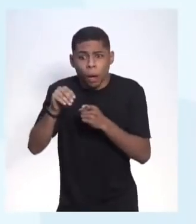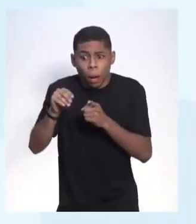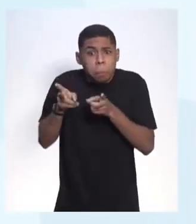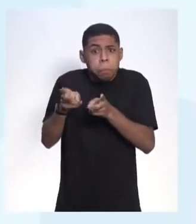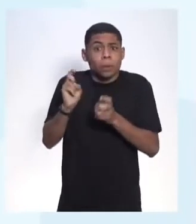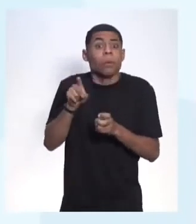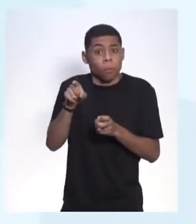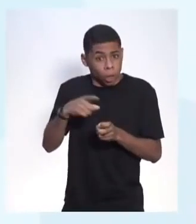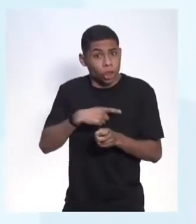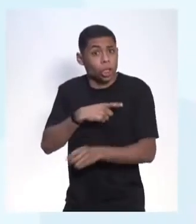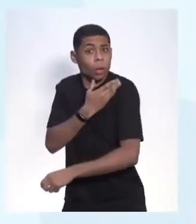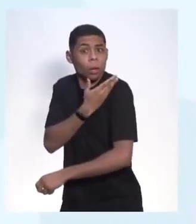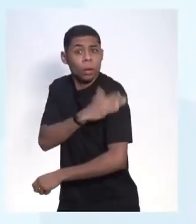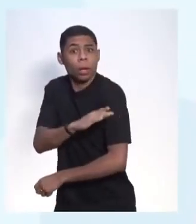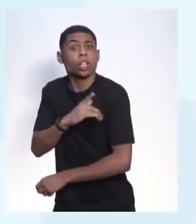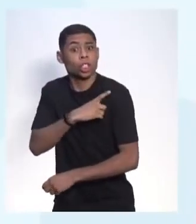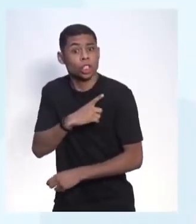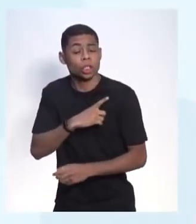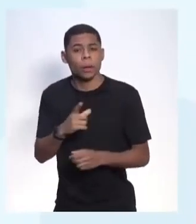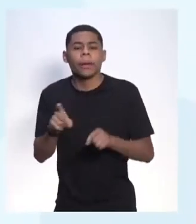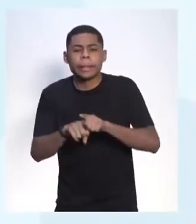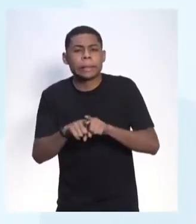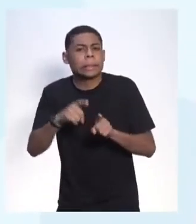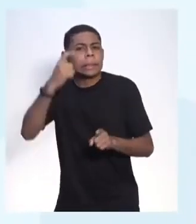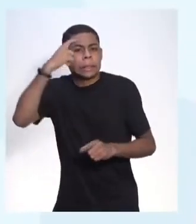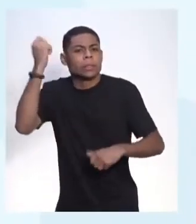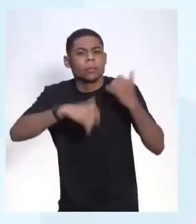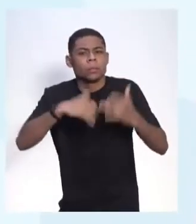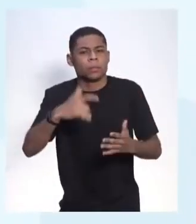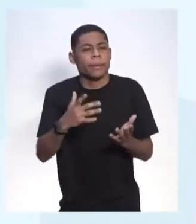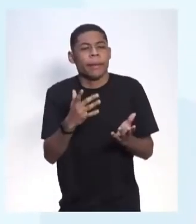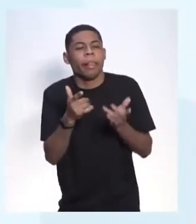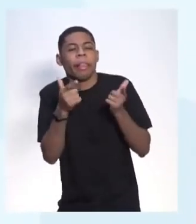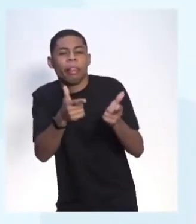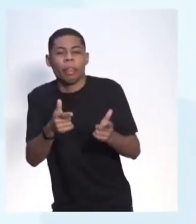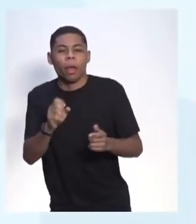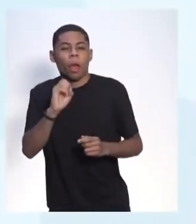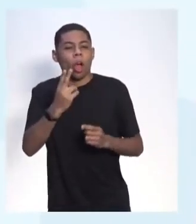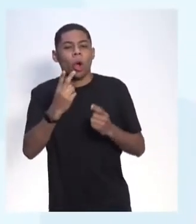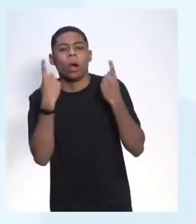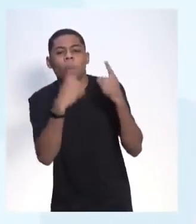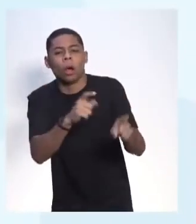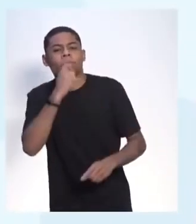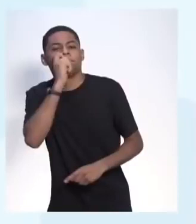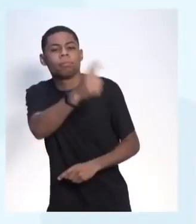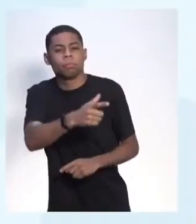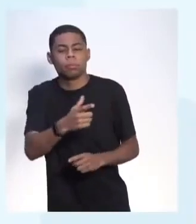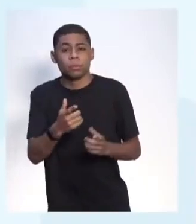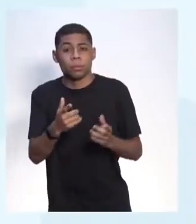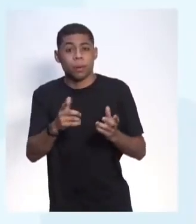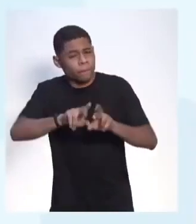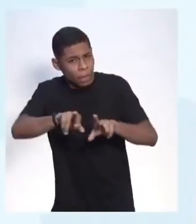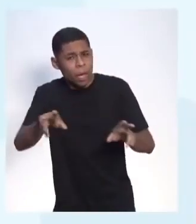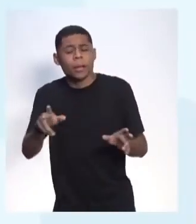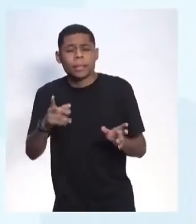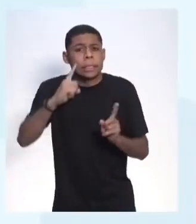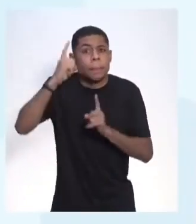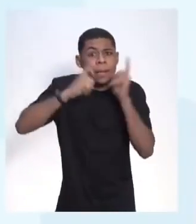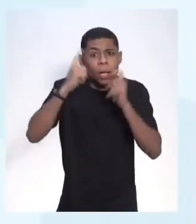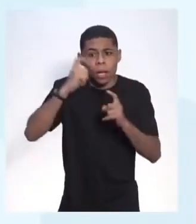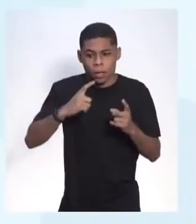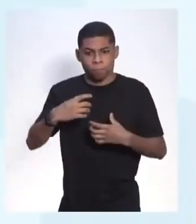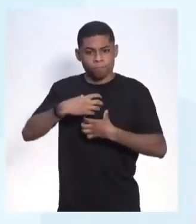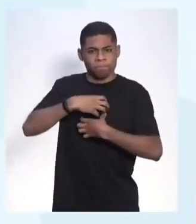textos multissemióticos o efeito de sentido, humor, ironia ou crítica, produzido pelo uso de palavras, expressões,